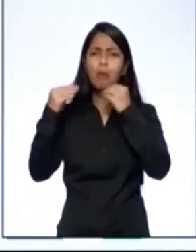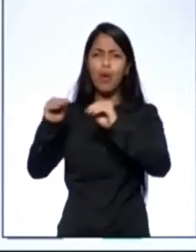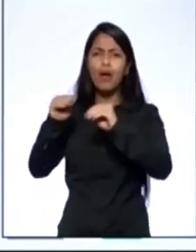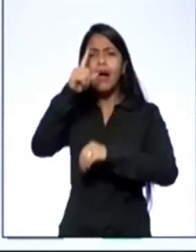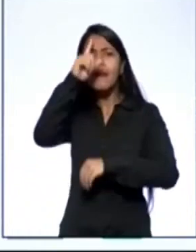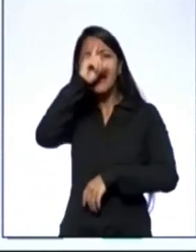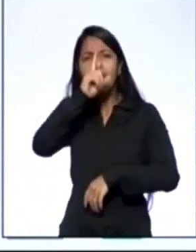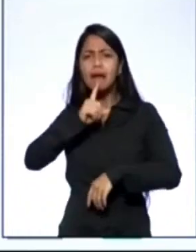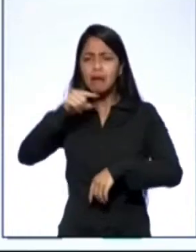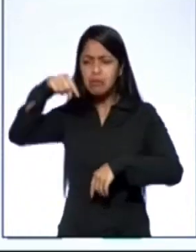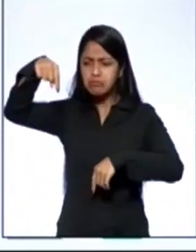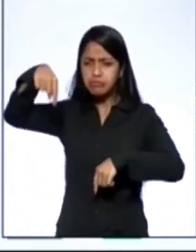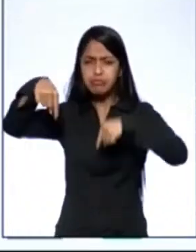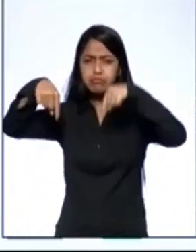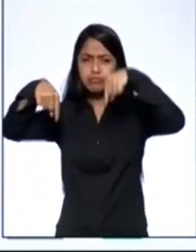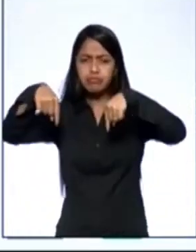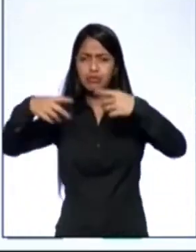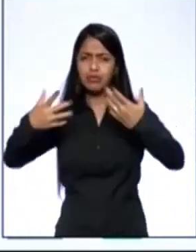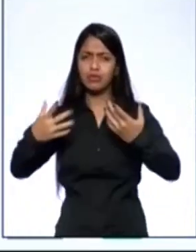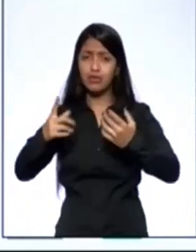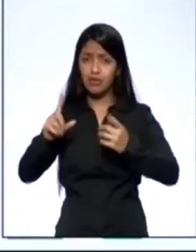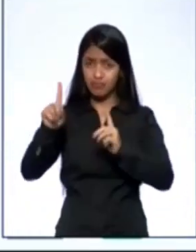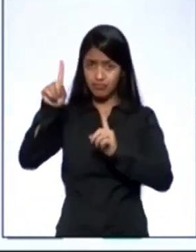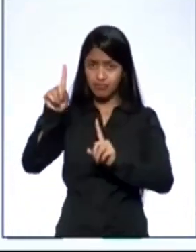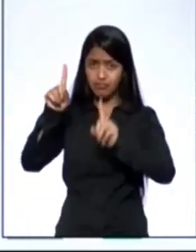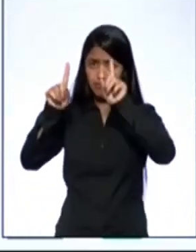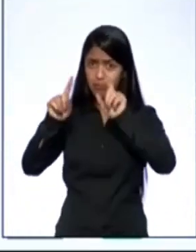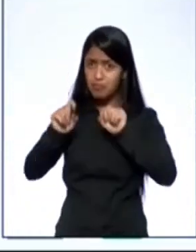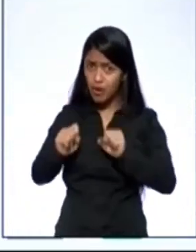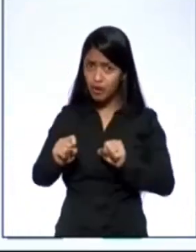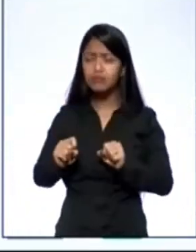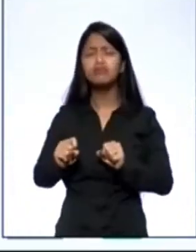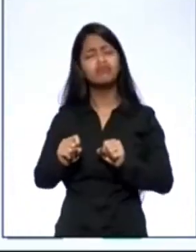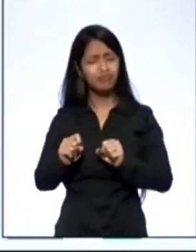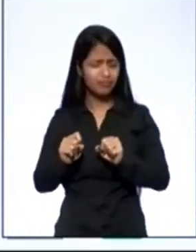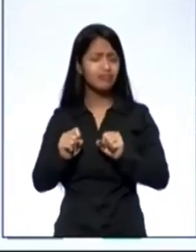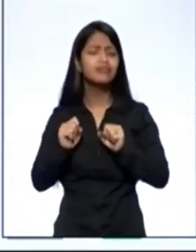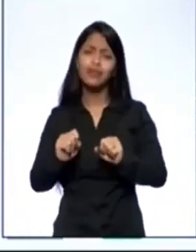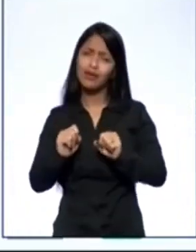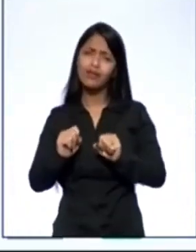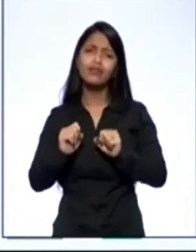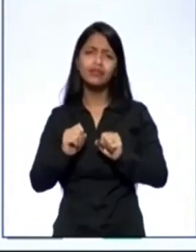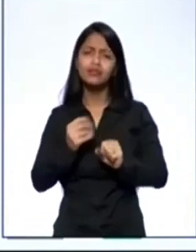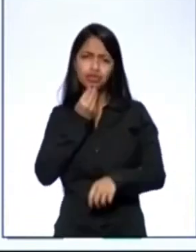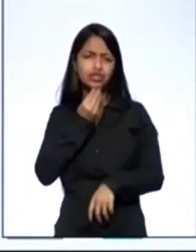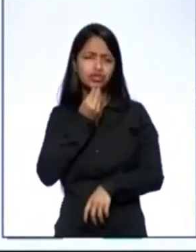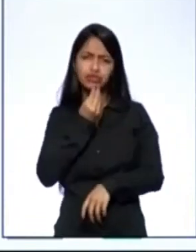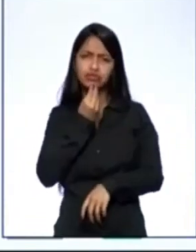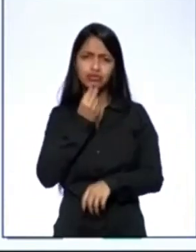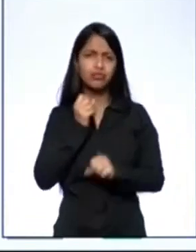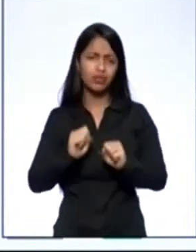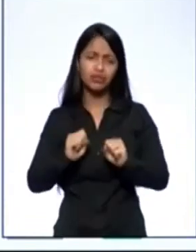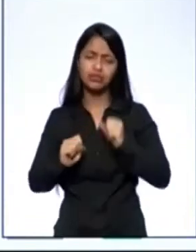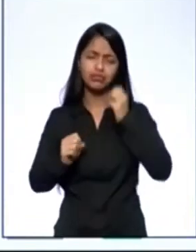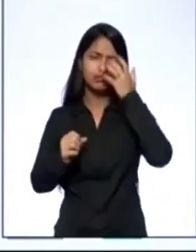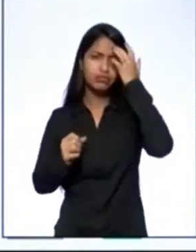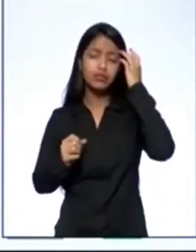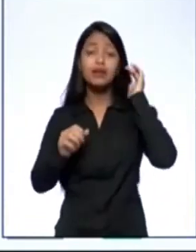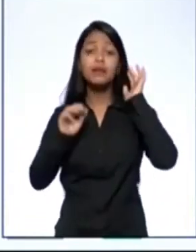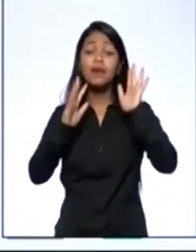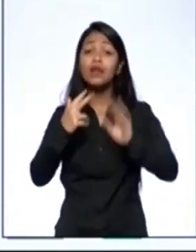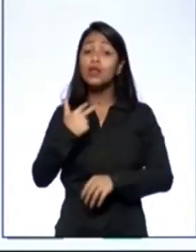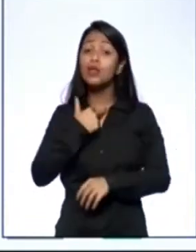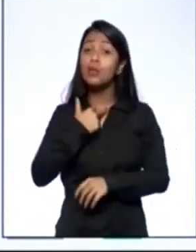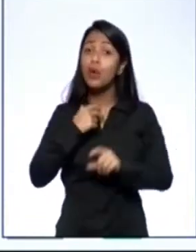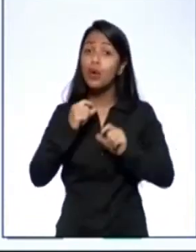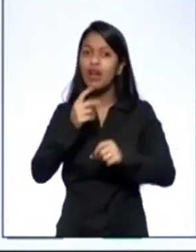as duas poderia colocar para cima poderia poderia colocar umas duas flechinha para cima porque não